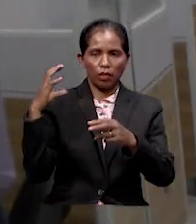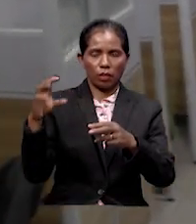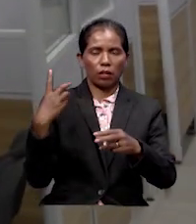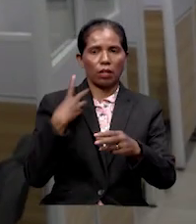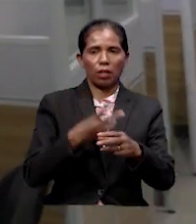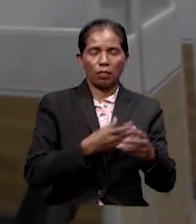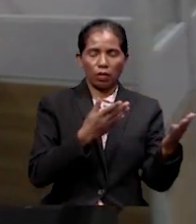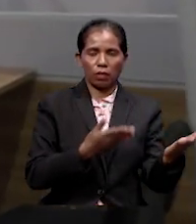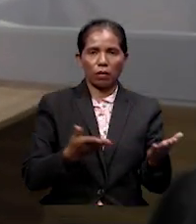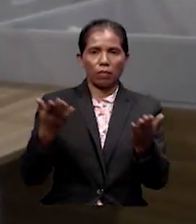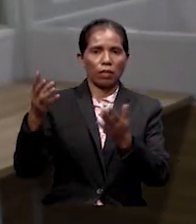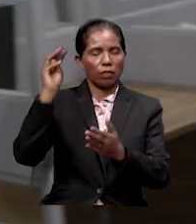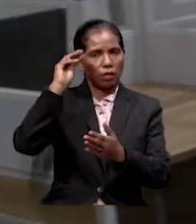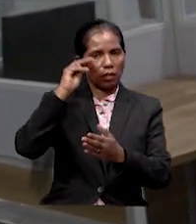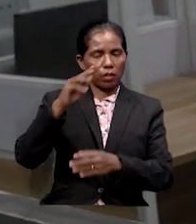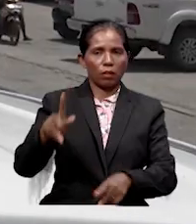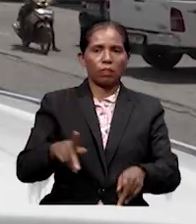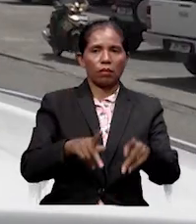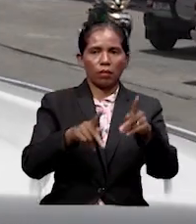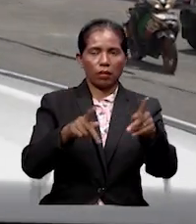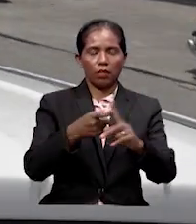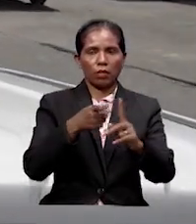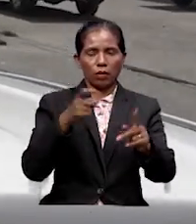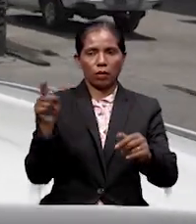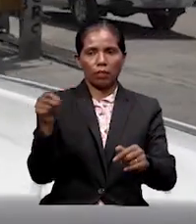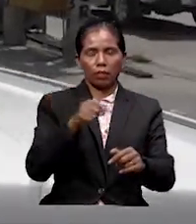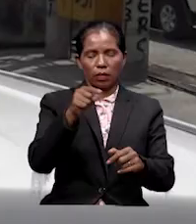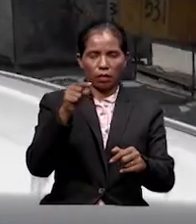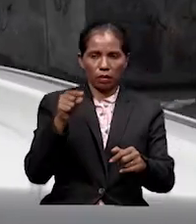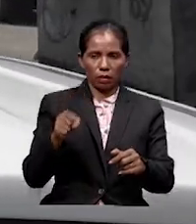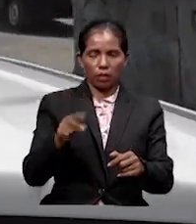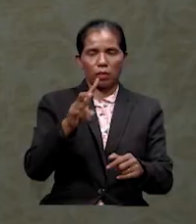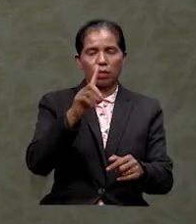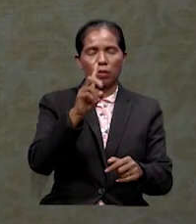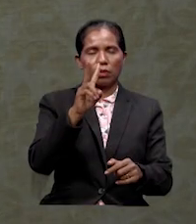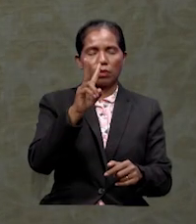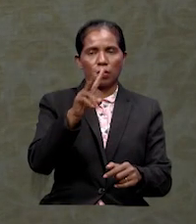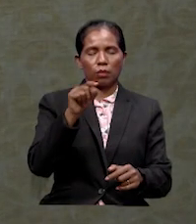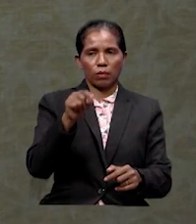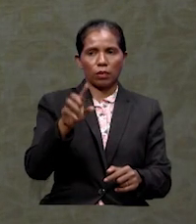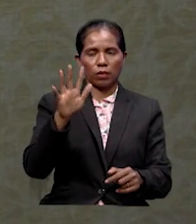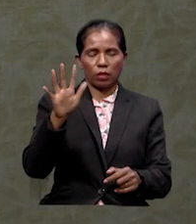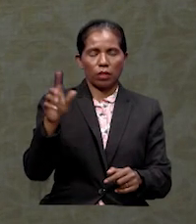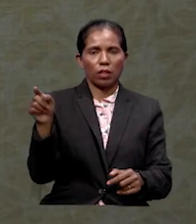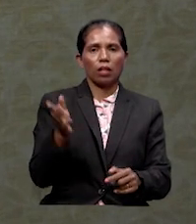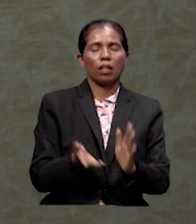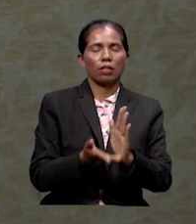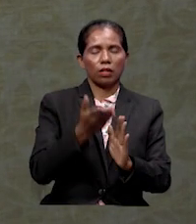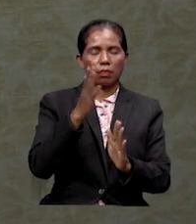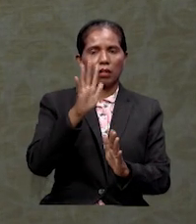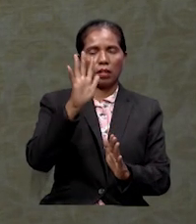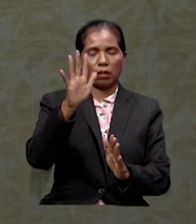entrega ba iha Ministério Público. Husi percentagem 2.5 asaba 5% né ba